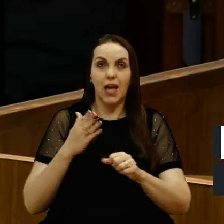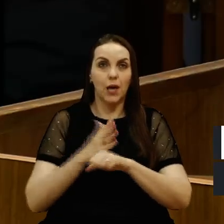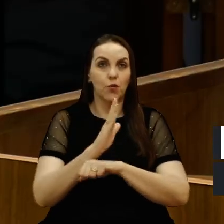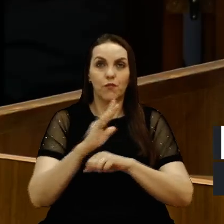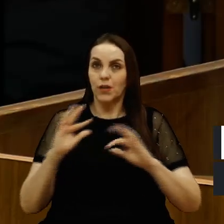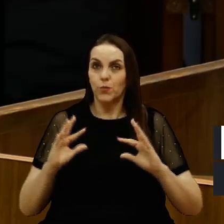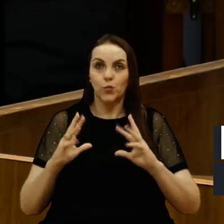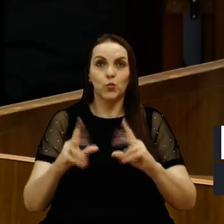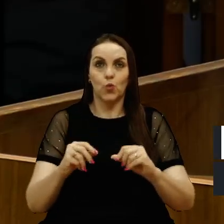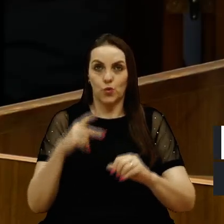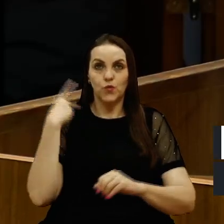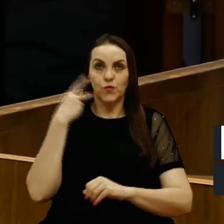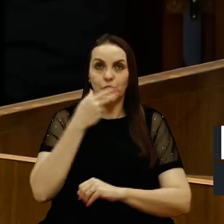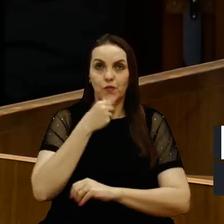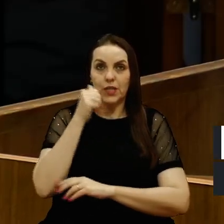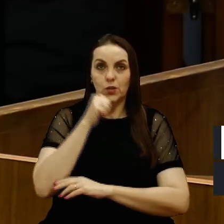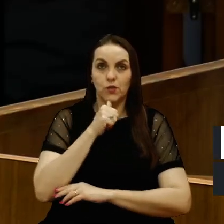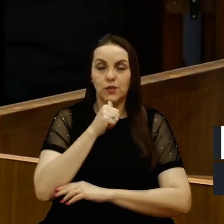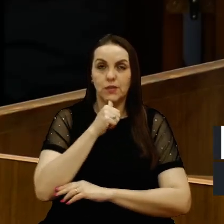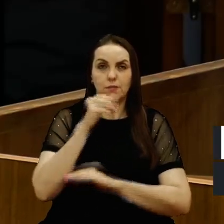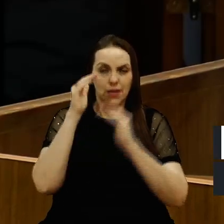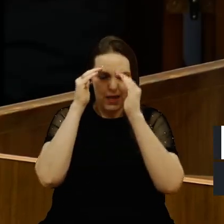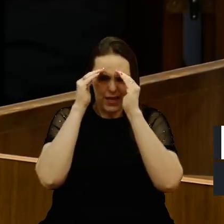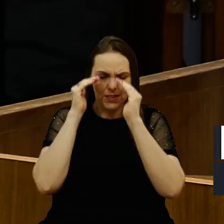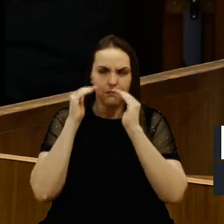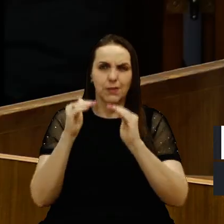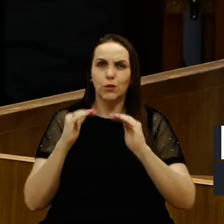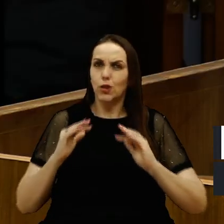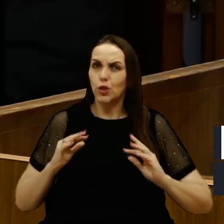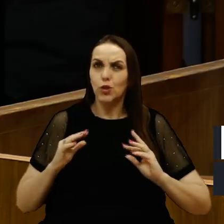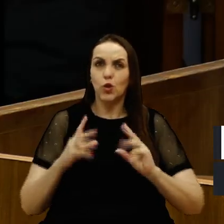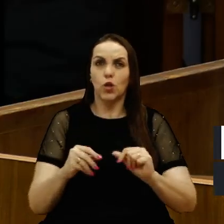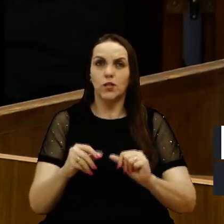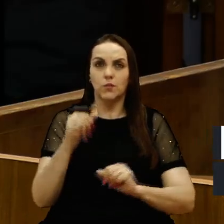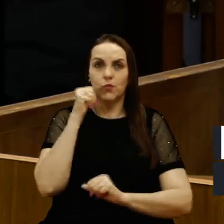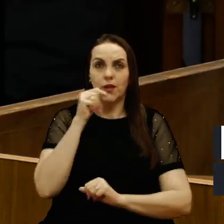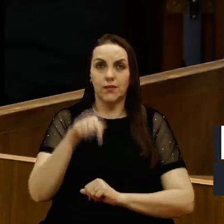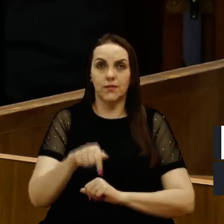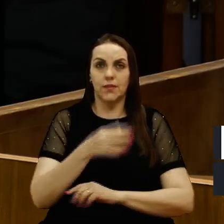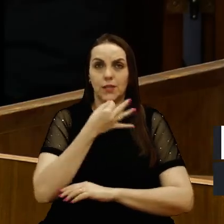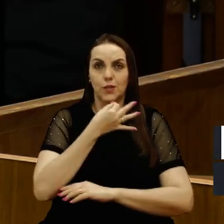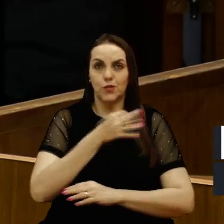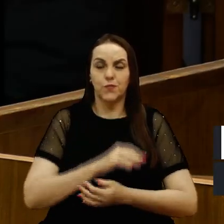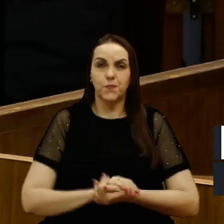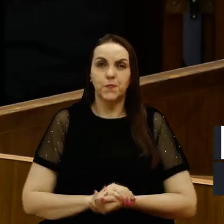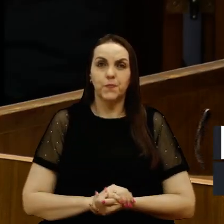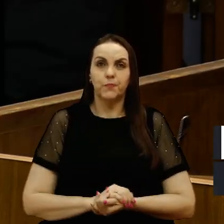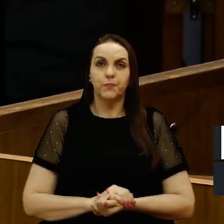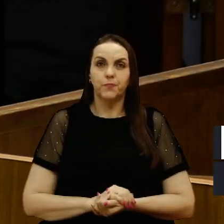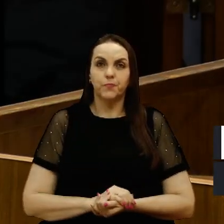unanimidade em respeito a todas as mulheres da nossa cidade.